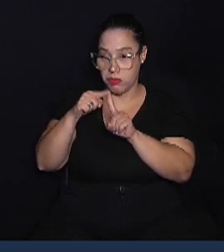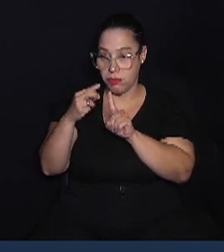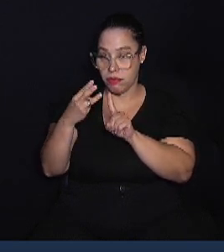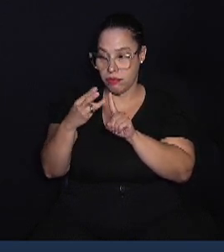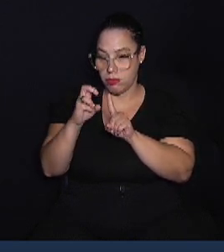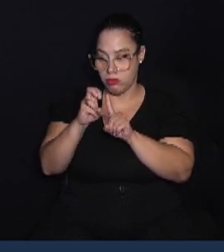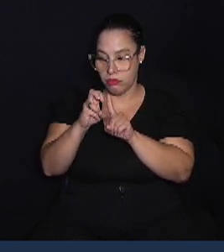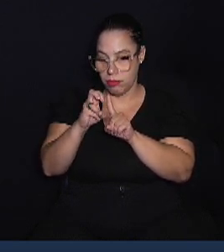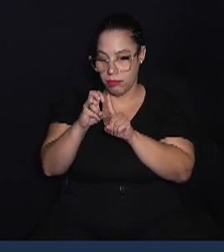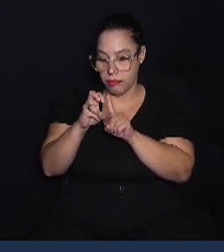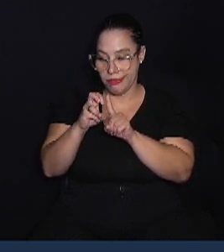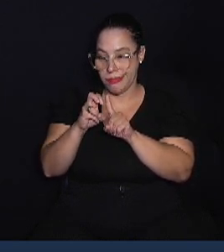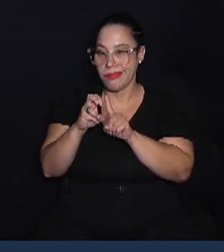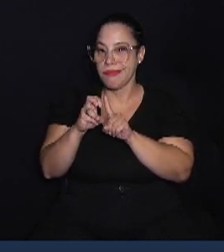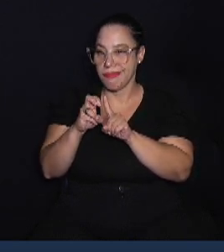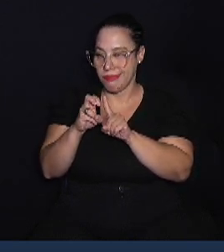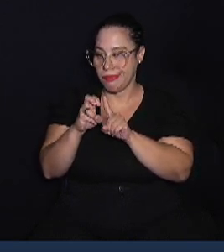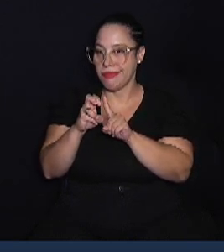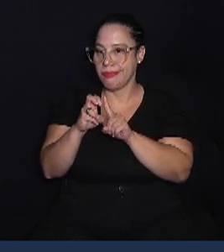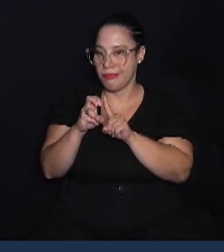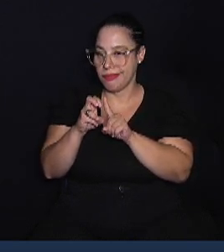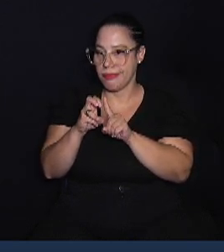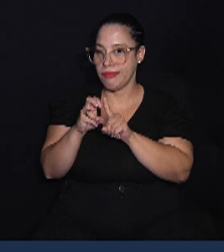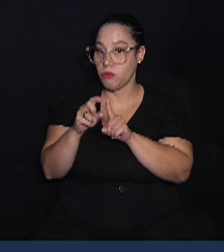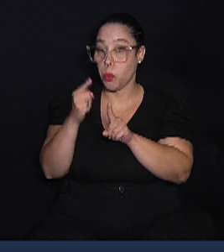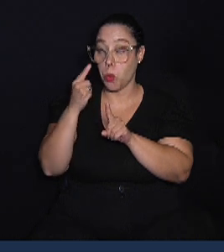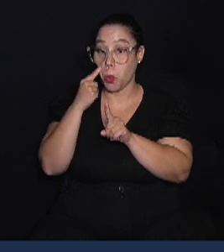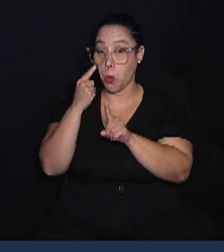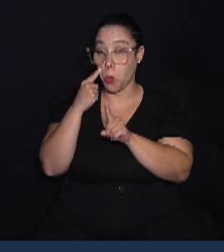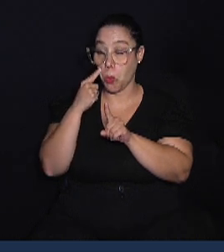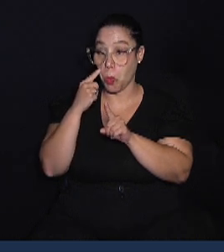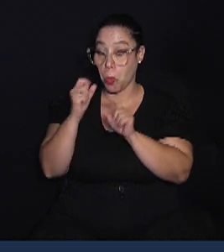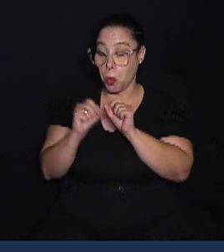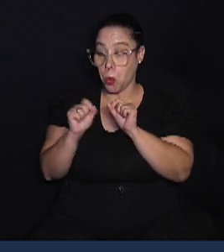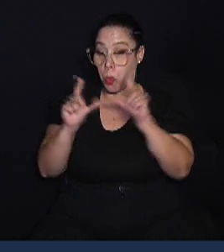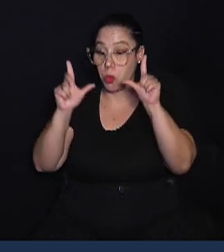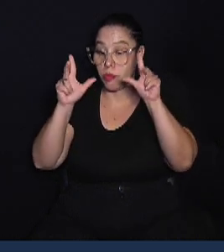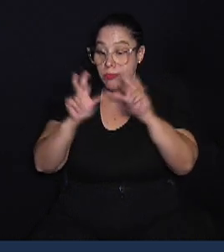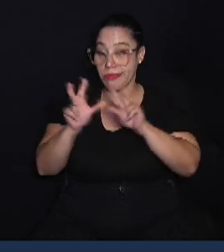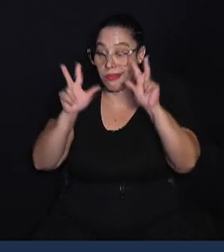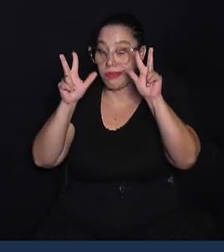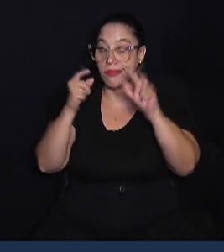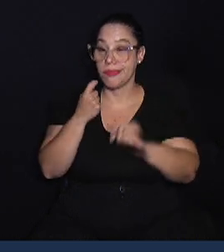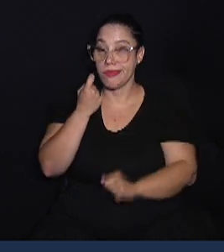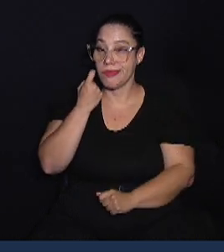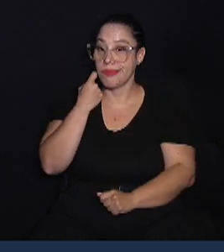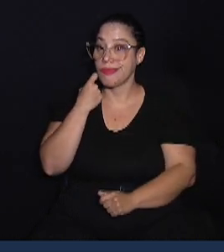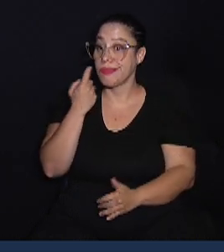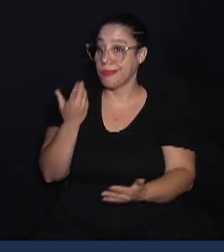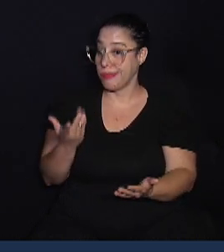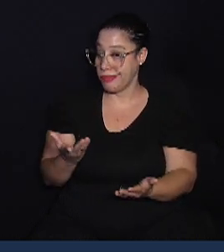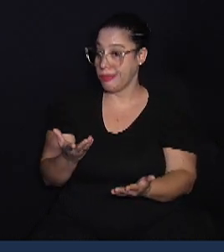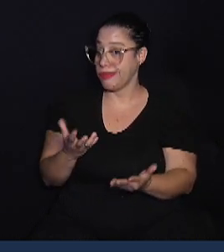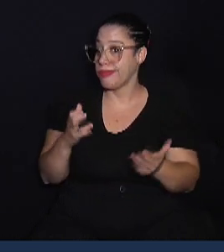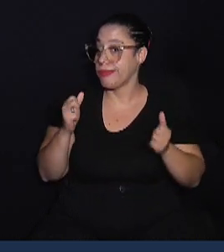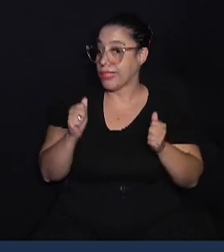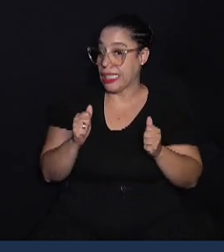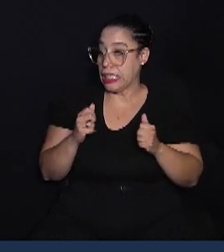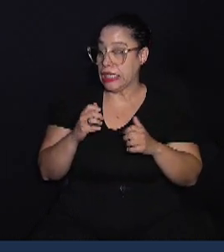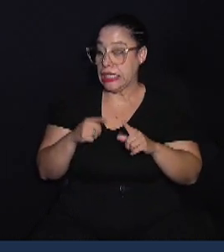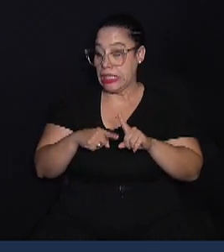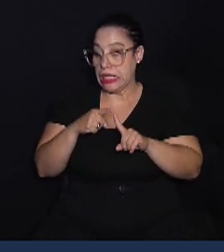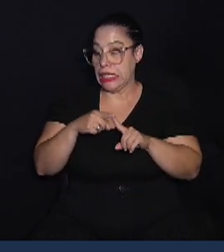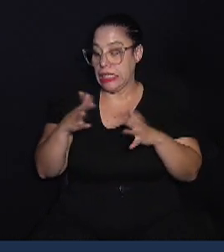máxima de 35 graus. Então aí atenção com essa sexta-feira, a gente com o tempo aí que deve dar uma